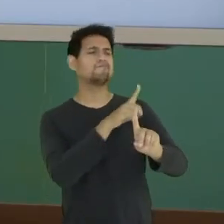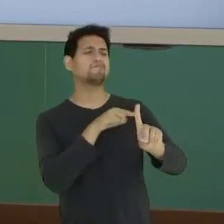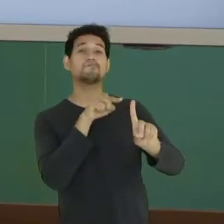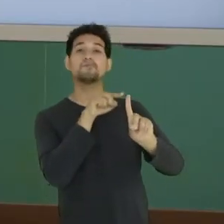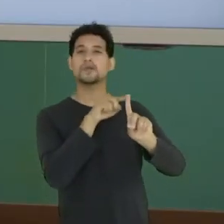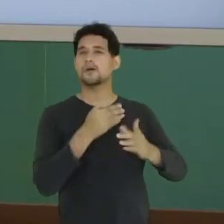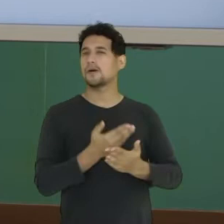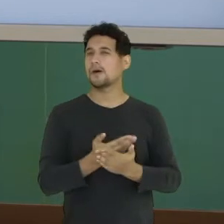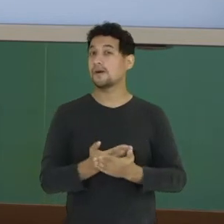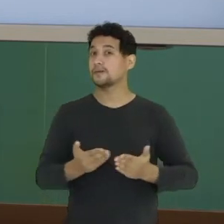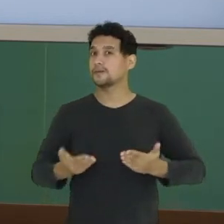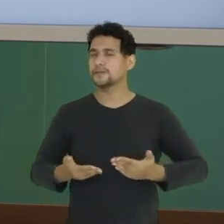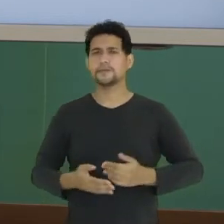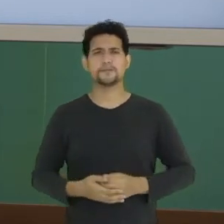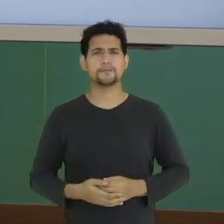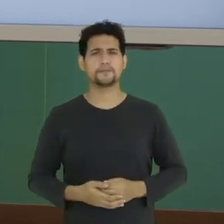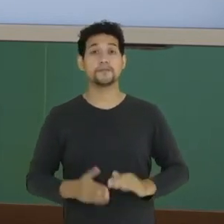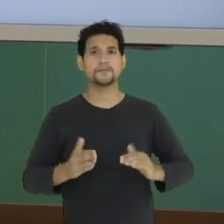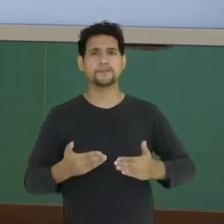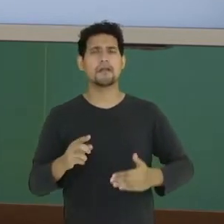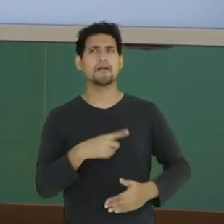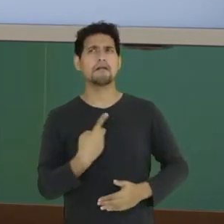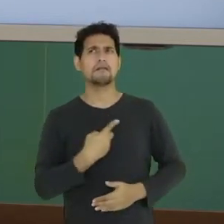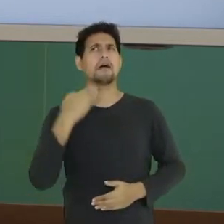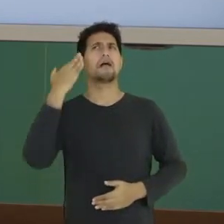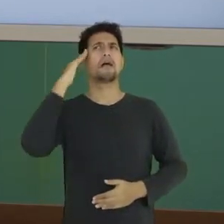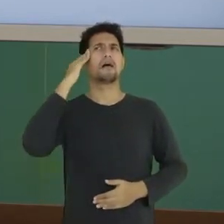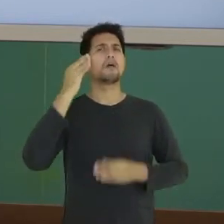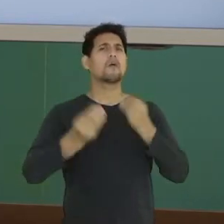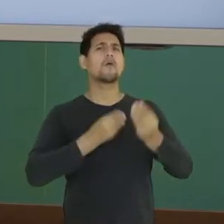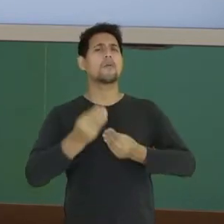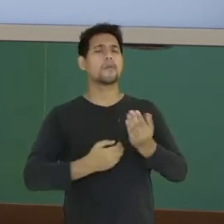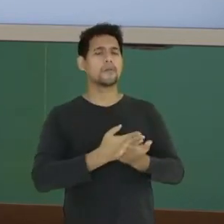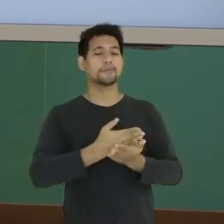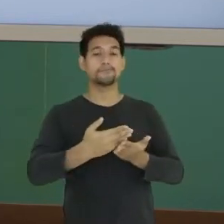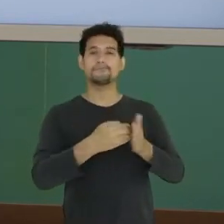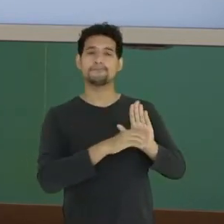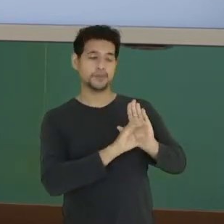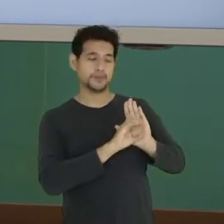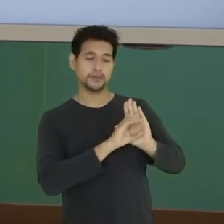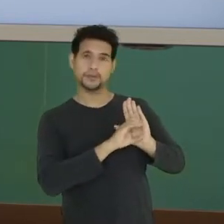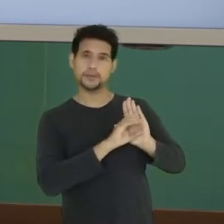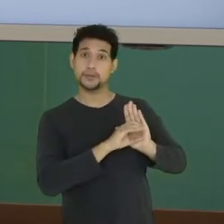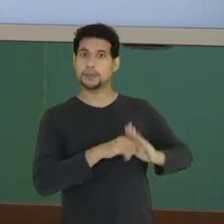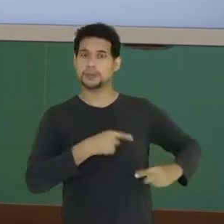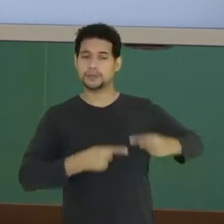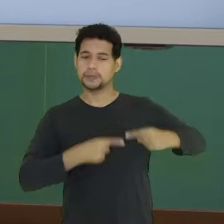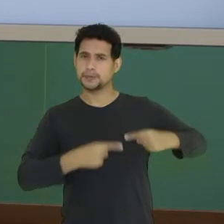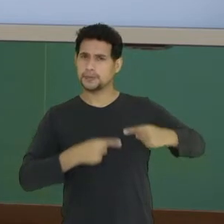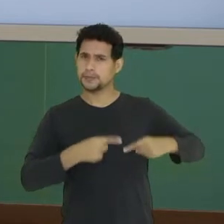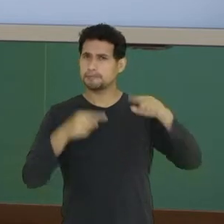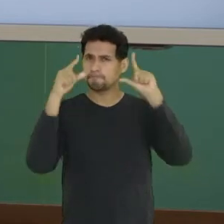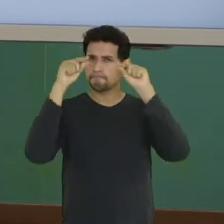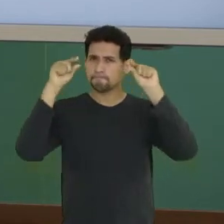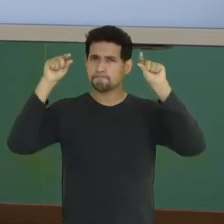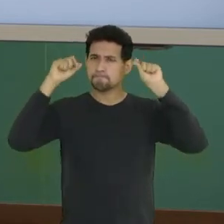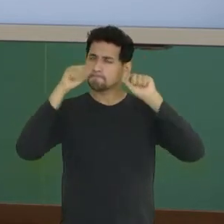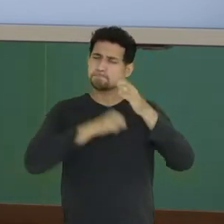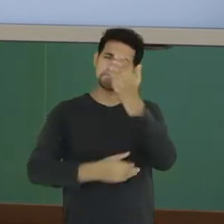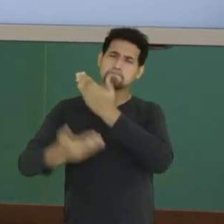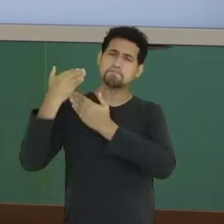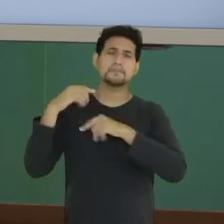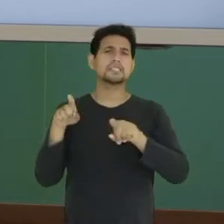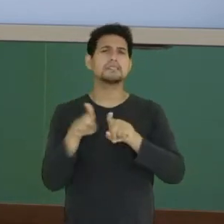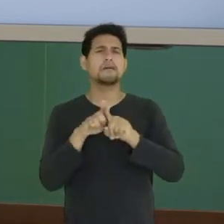objetivos da aula de hoje. Hoje vamos compreender o surgimento do conceito de política na Grécia Antiga e entender